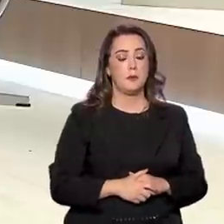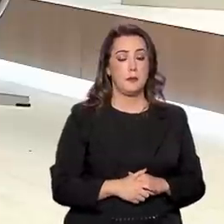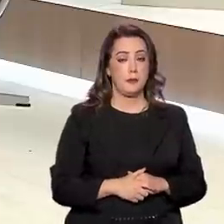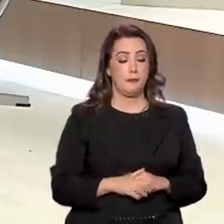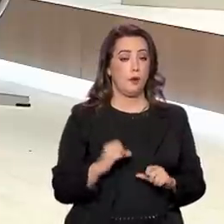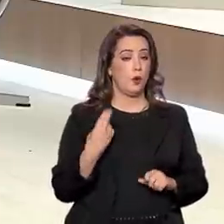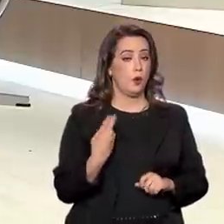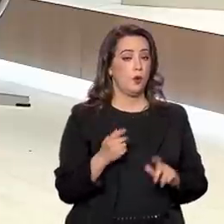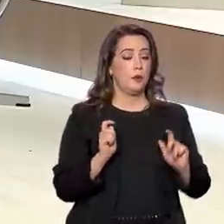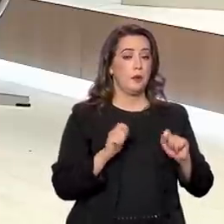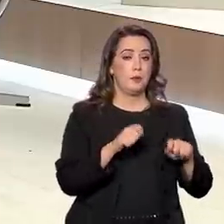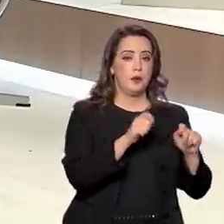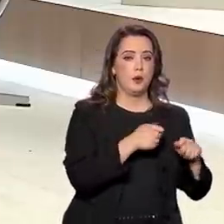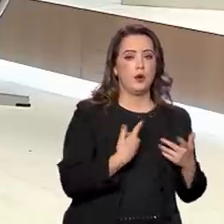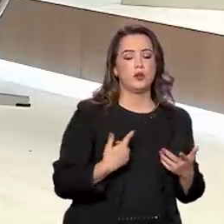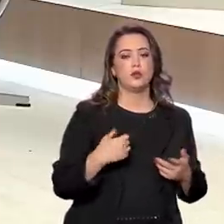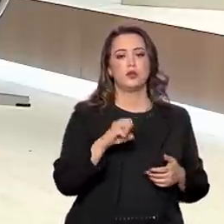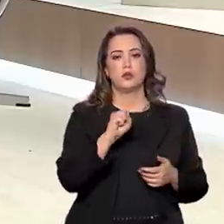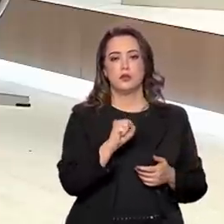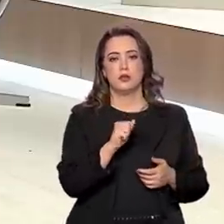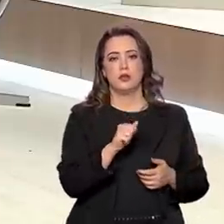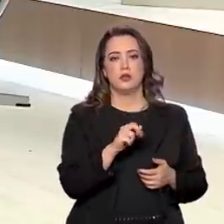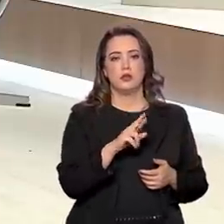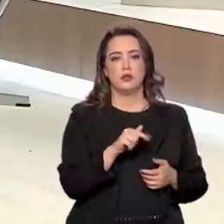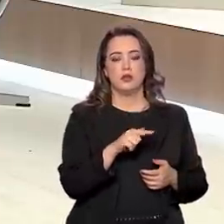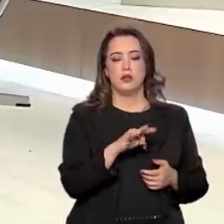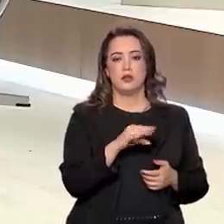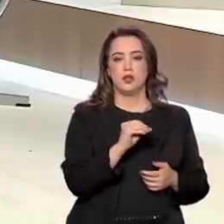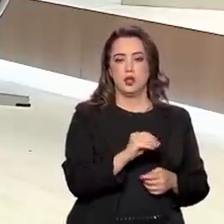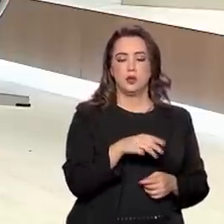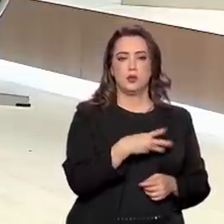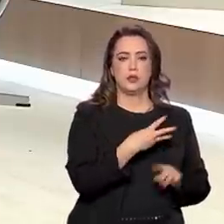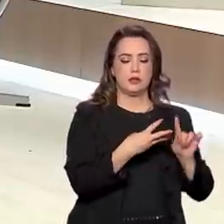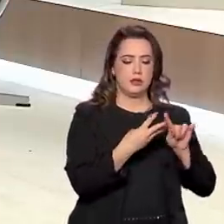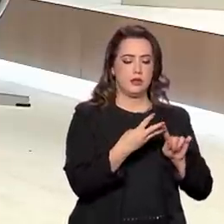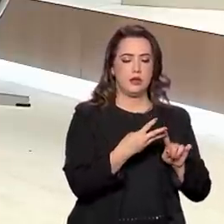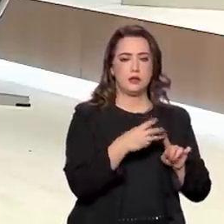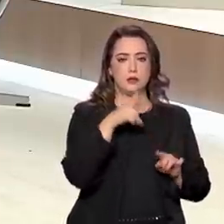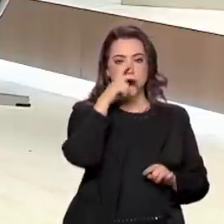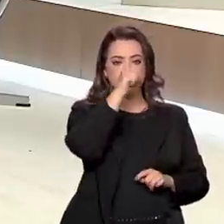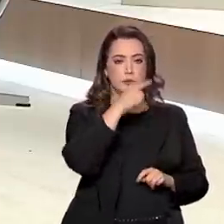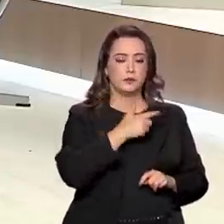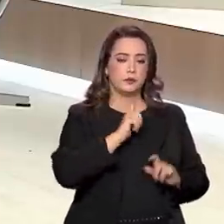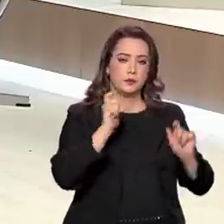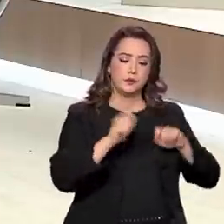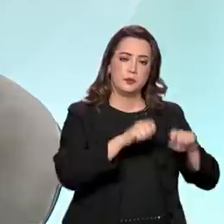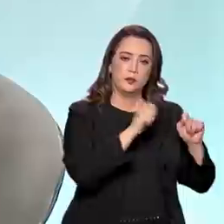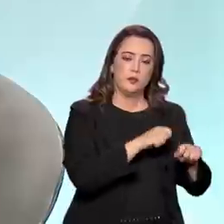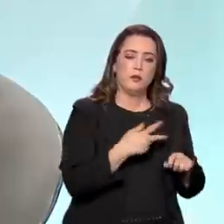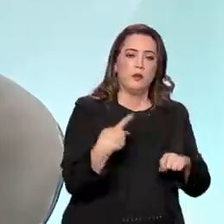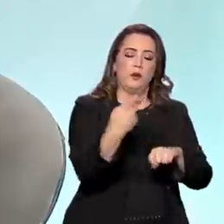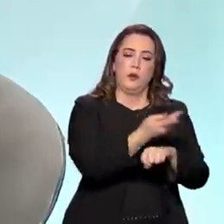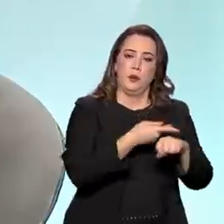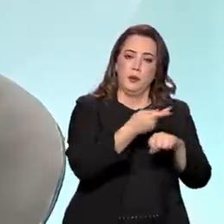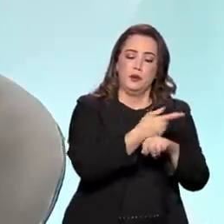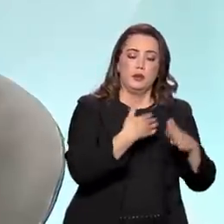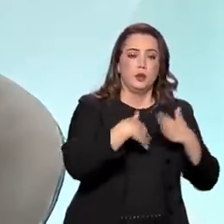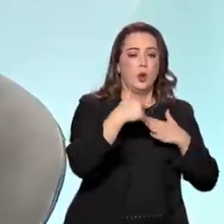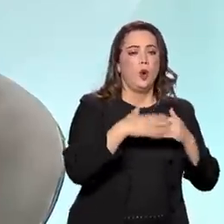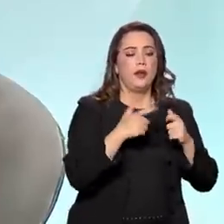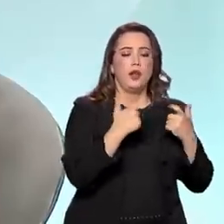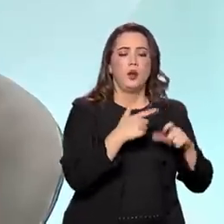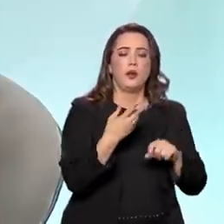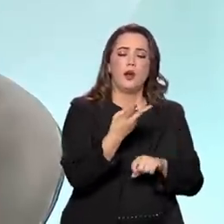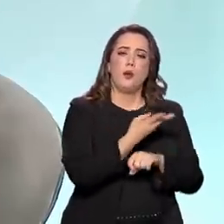por ele pode entrar na carreira como sargento então nós temos todas as três forças tem escola de sargento dele puxando não qualquer